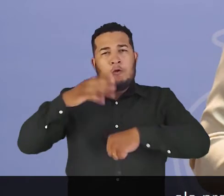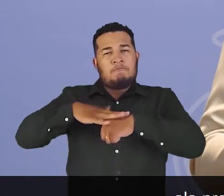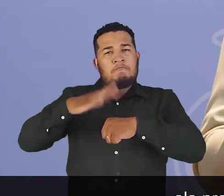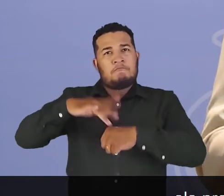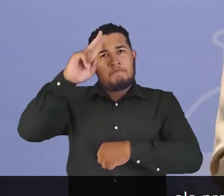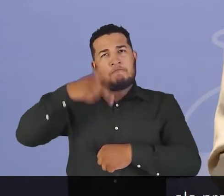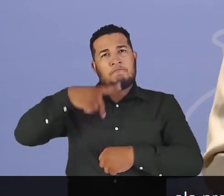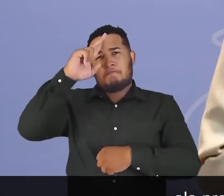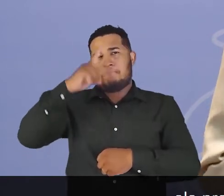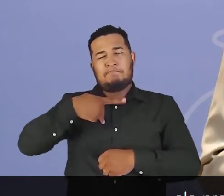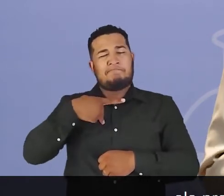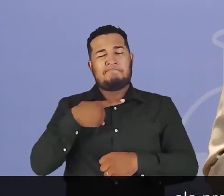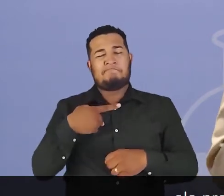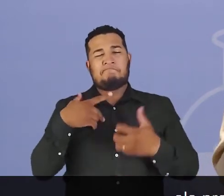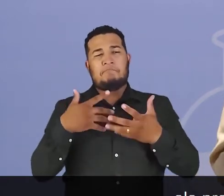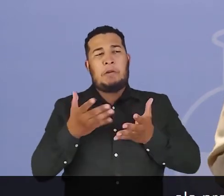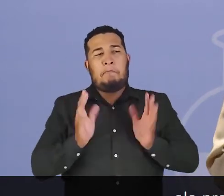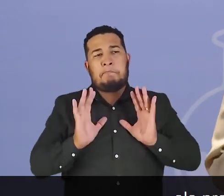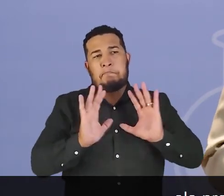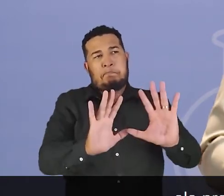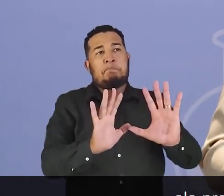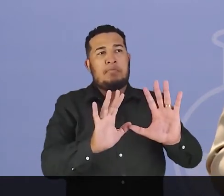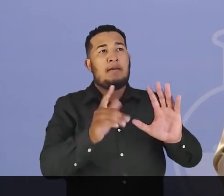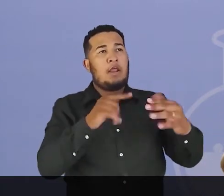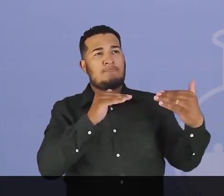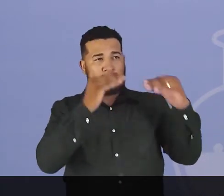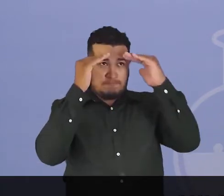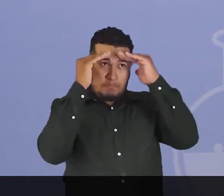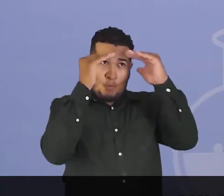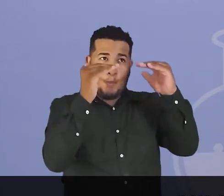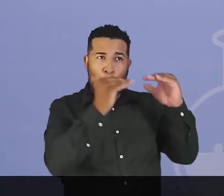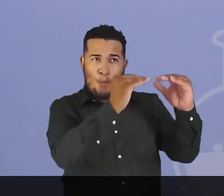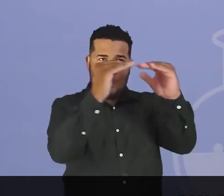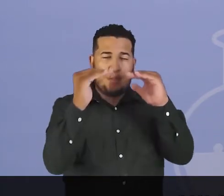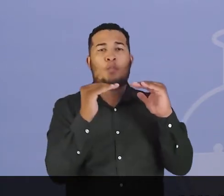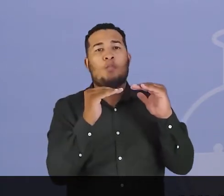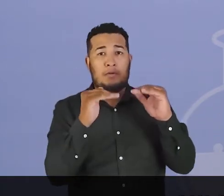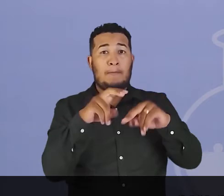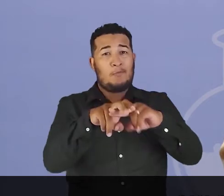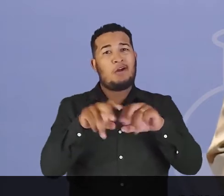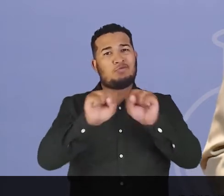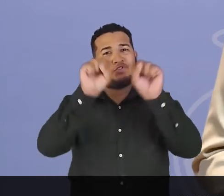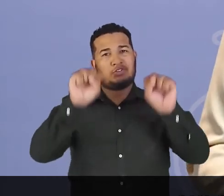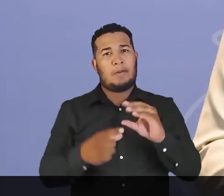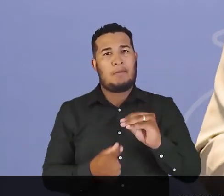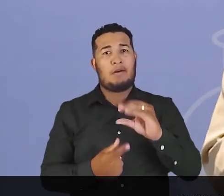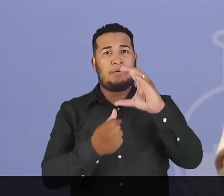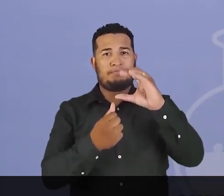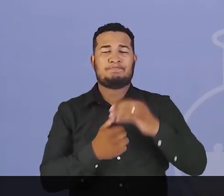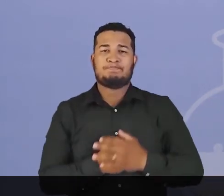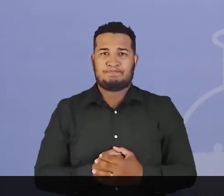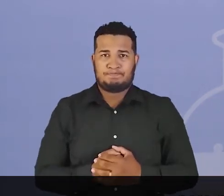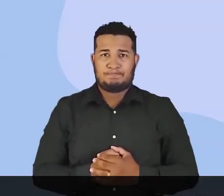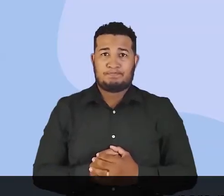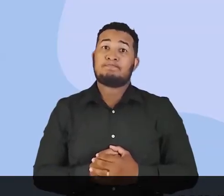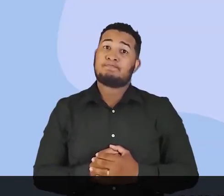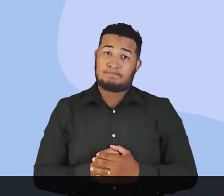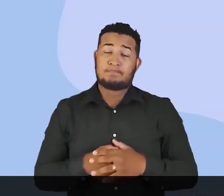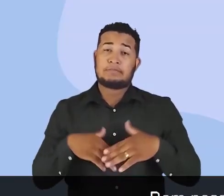certa forma, da sua autonomia política e econômica para poder atender às necessidades desse sistema